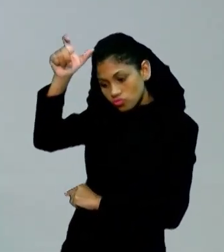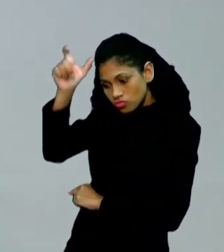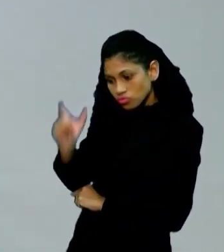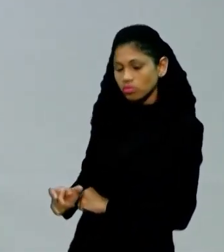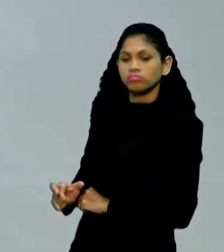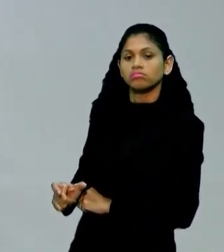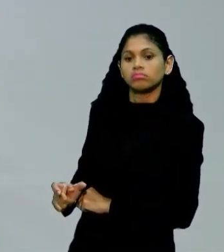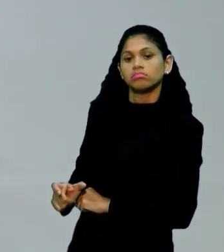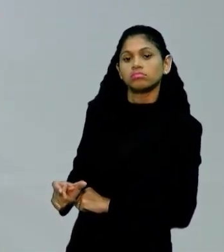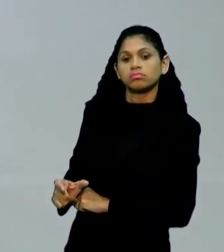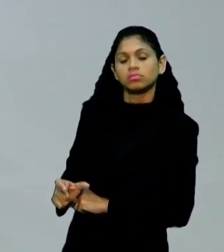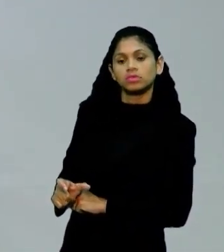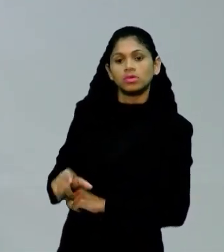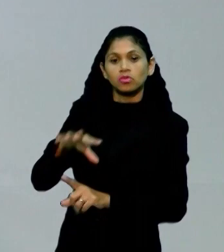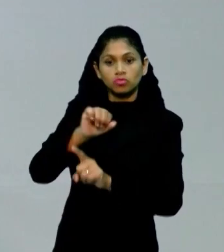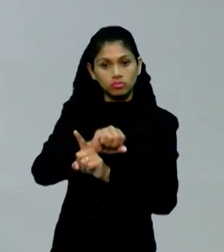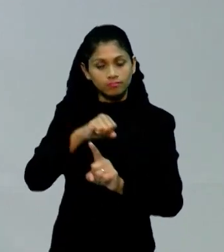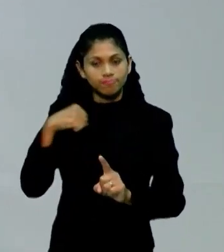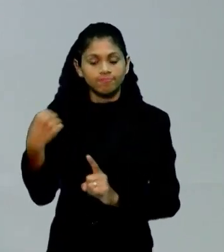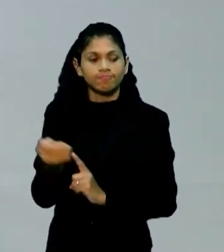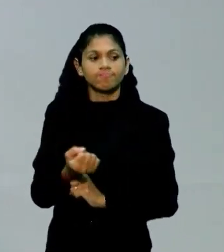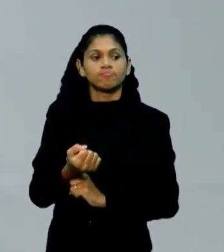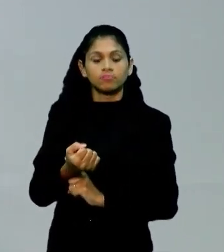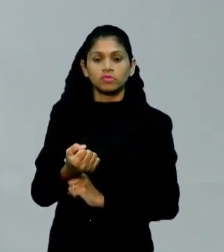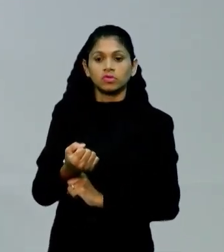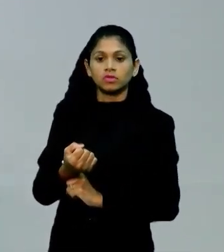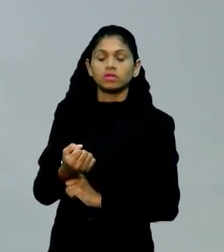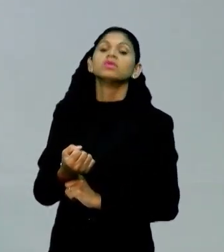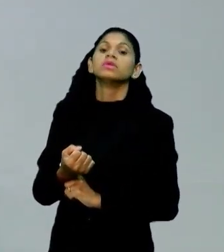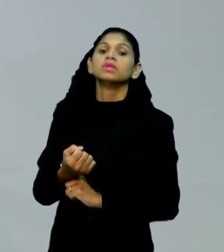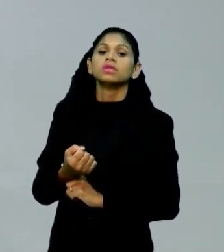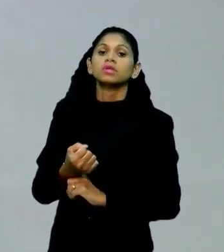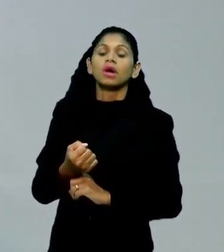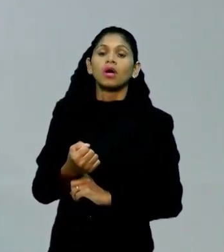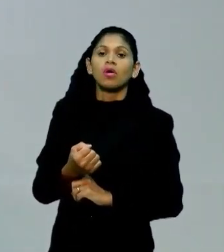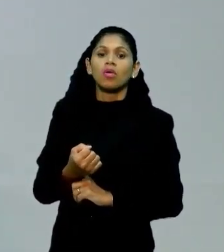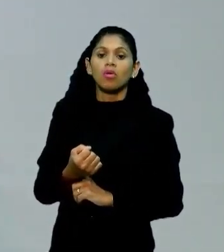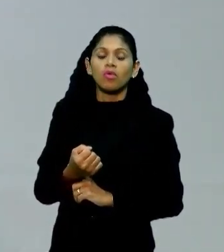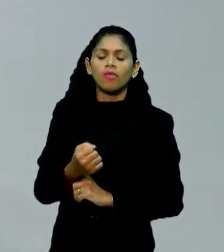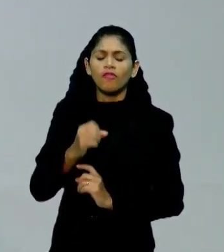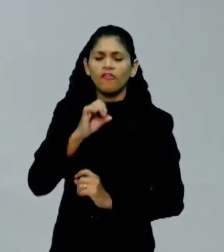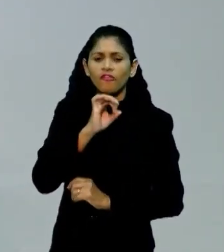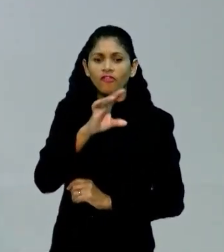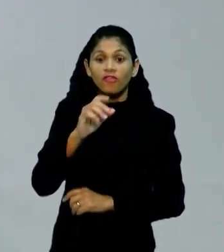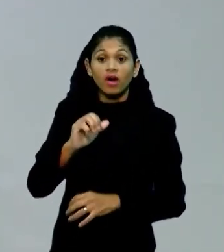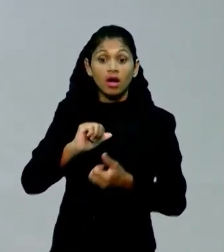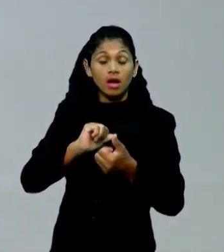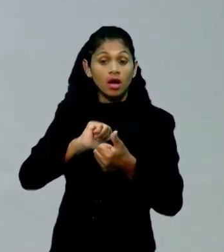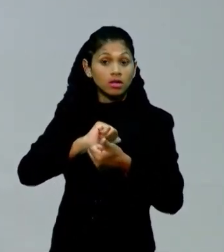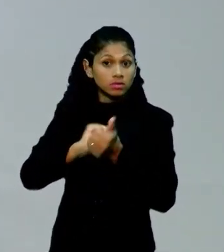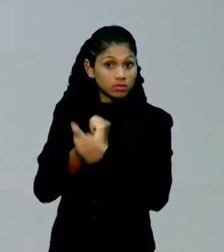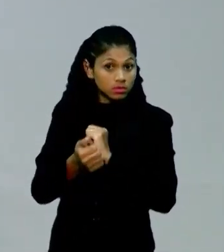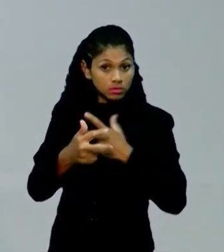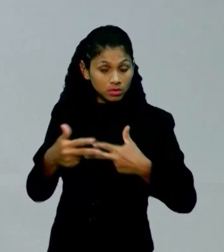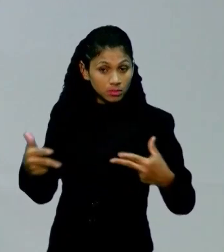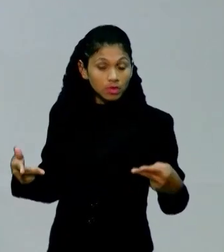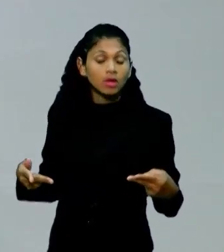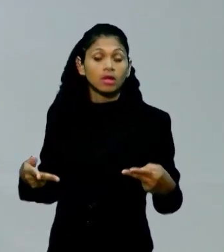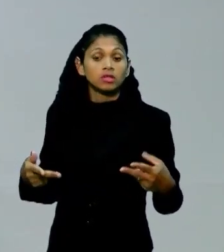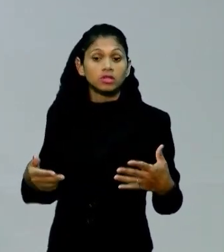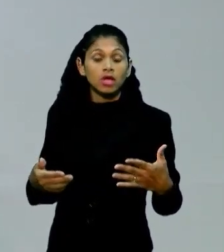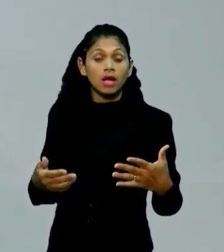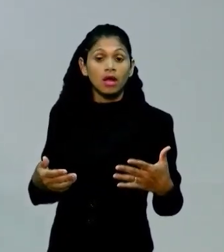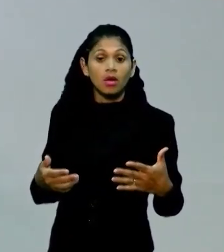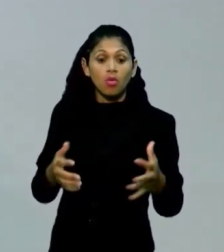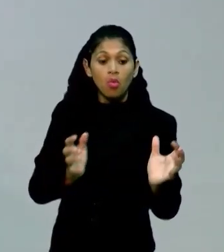prática de diversas modalidades esportivas são coletivas isso permite que a gente faça troca entre os indivíduos e